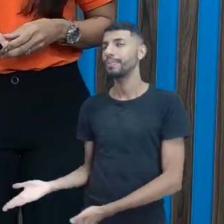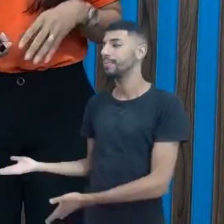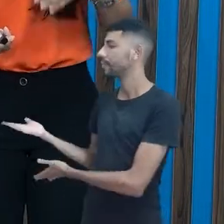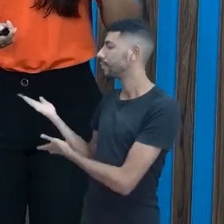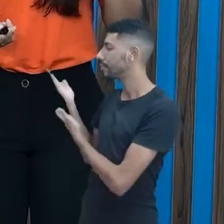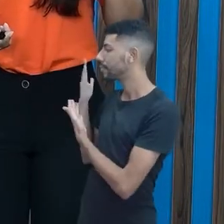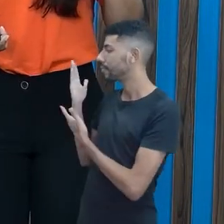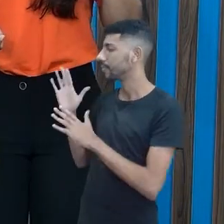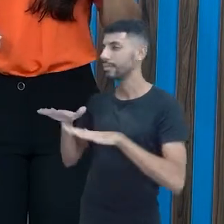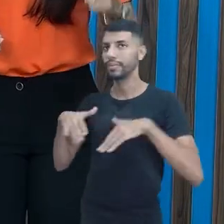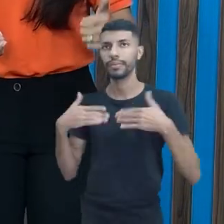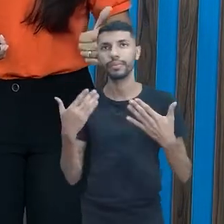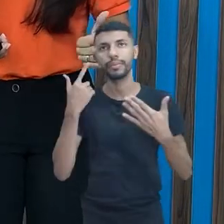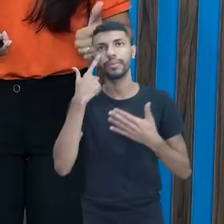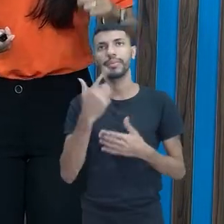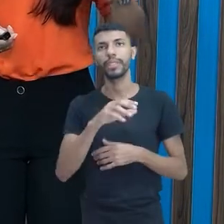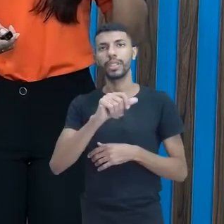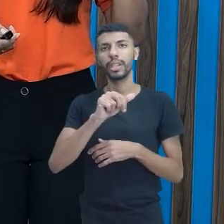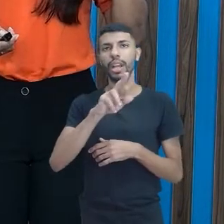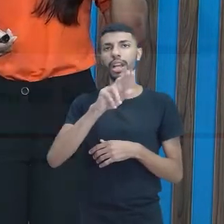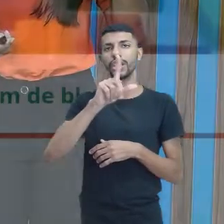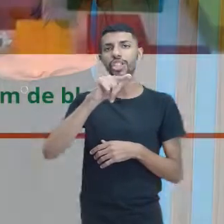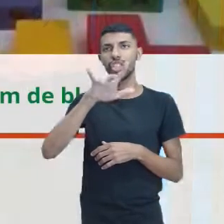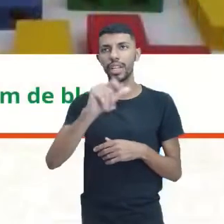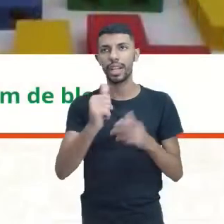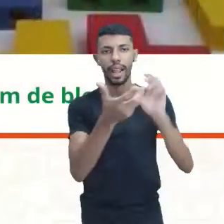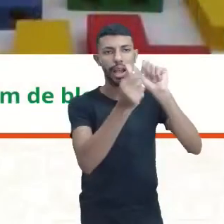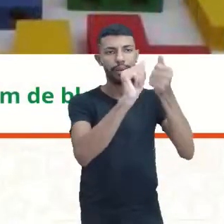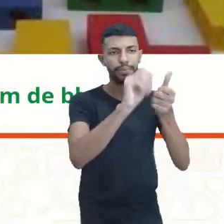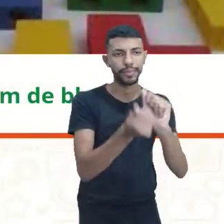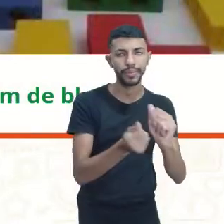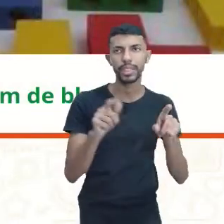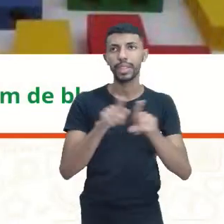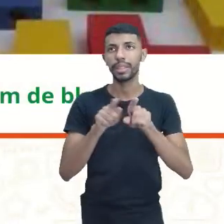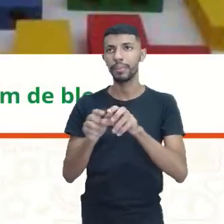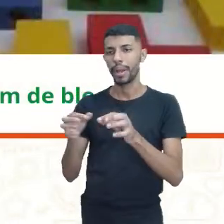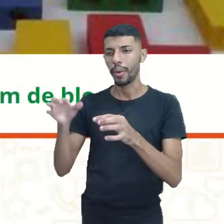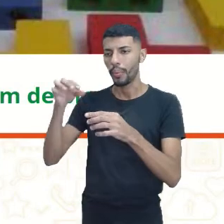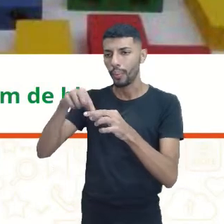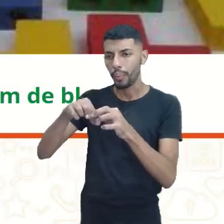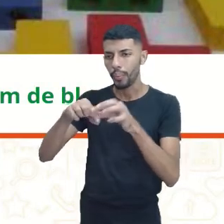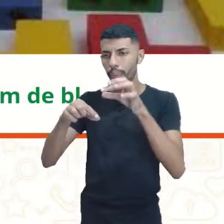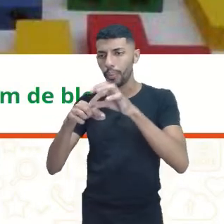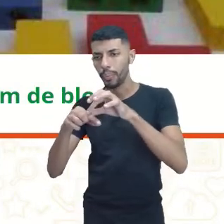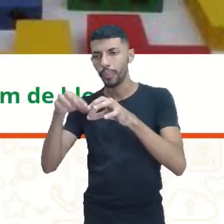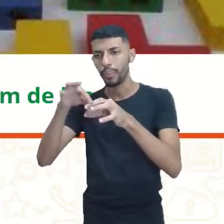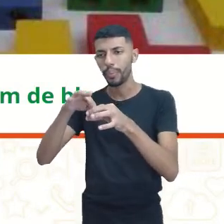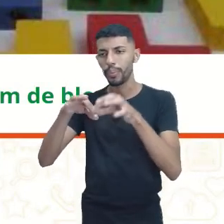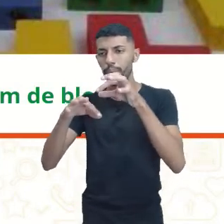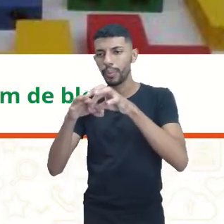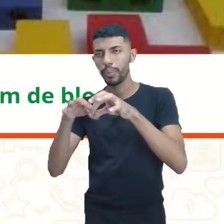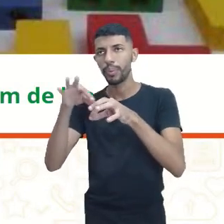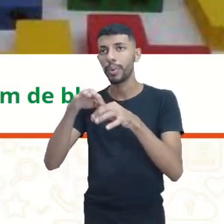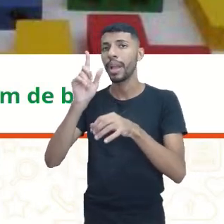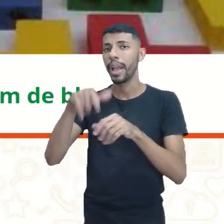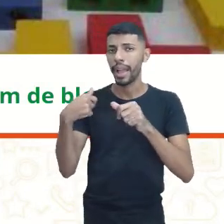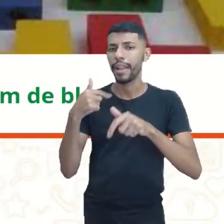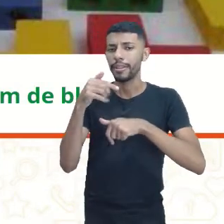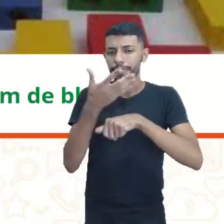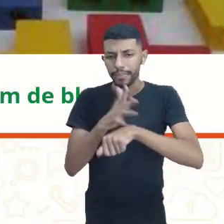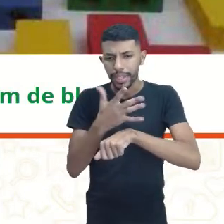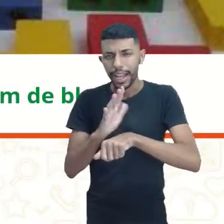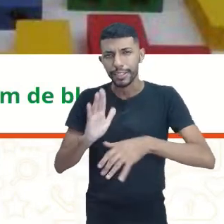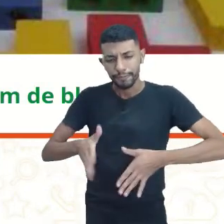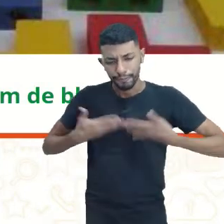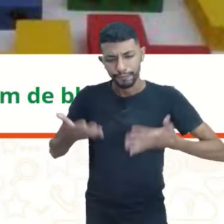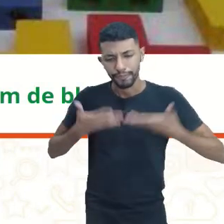Então, trabalhar com argila, trabalhar com montagem de blocos, são atividades instigantes, né? As